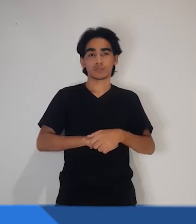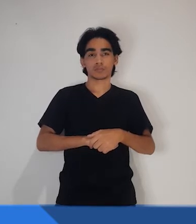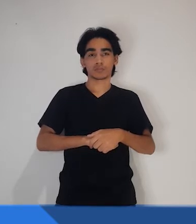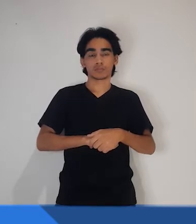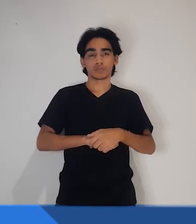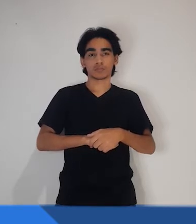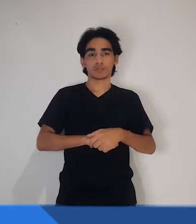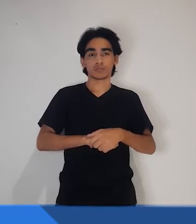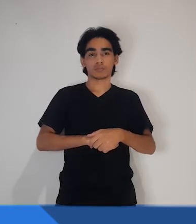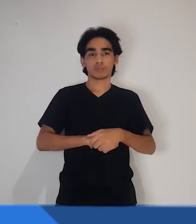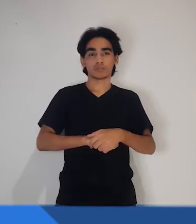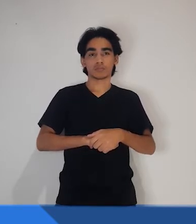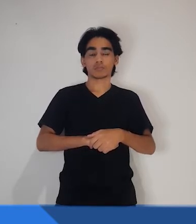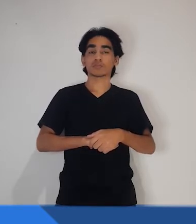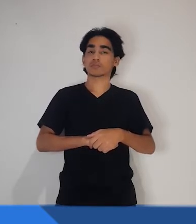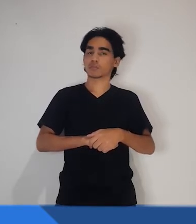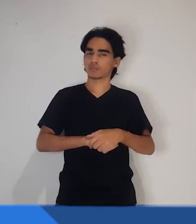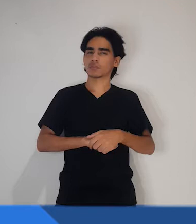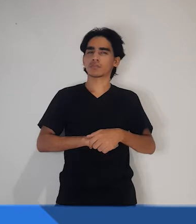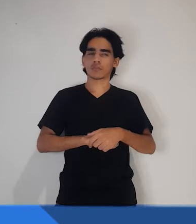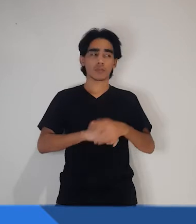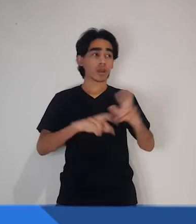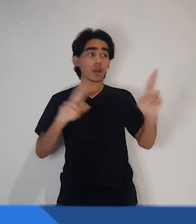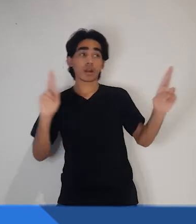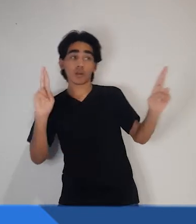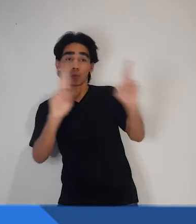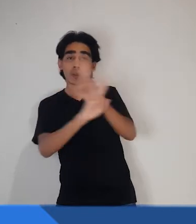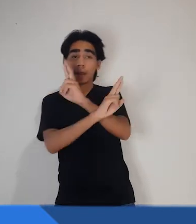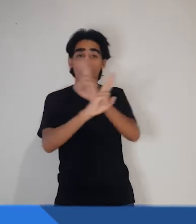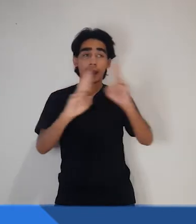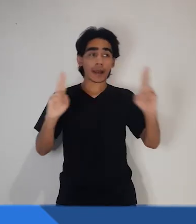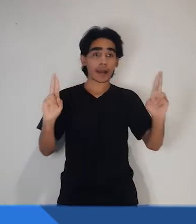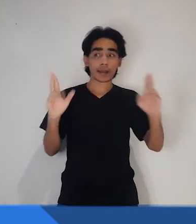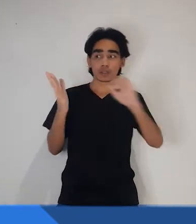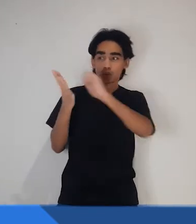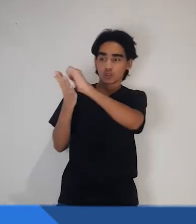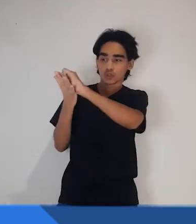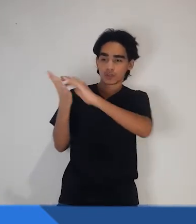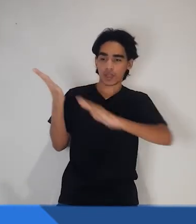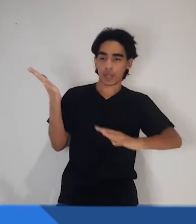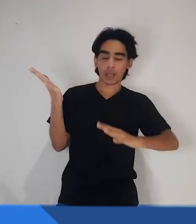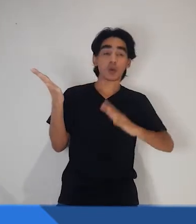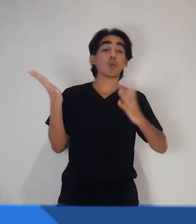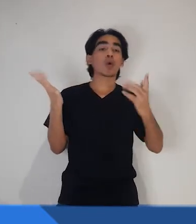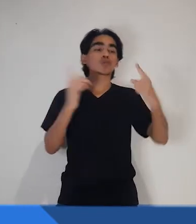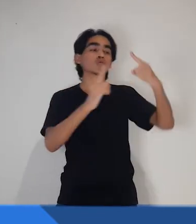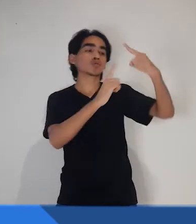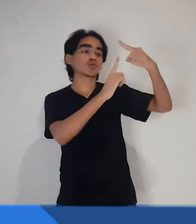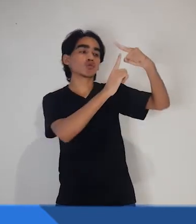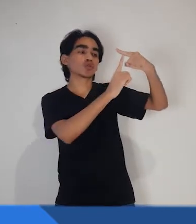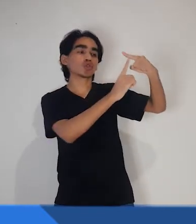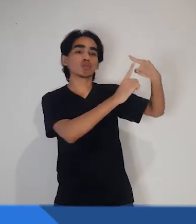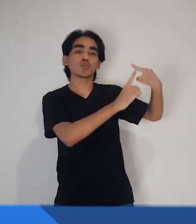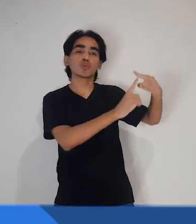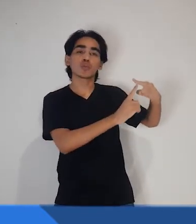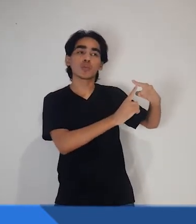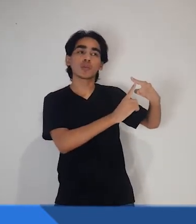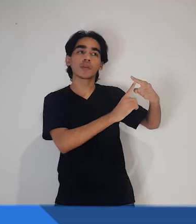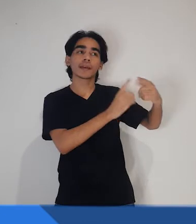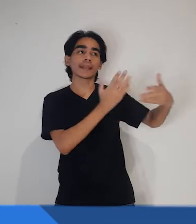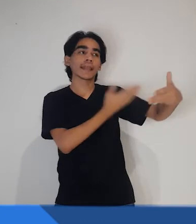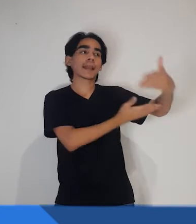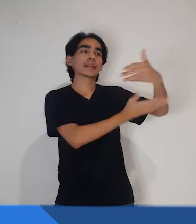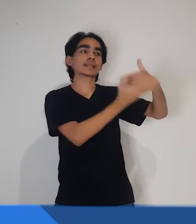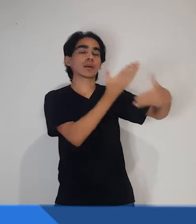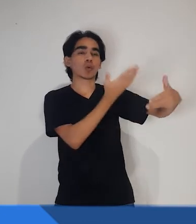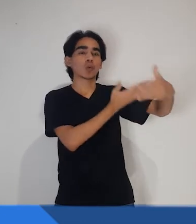atividades com seu tipo de interação, ou seja, eu quero relacionar a atividade com o tipo de interação, de